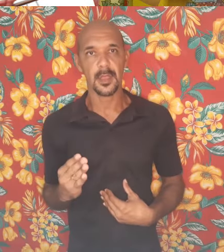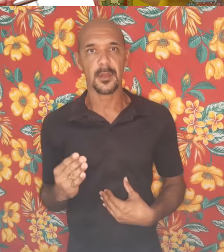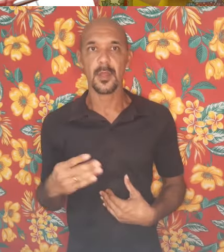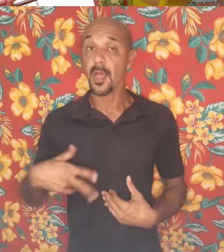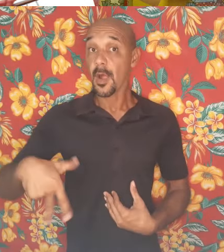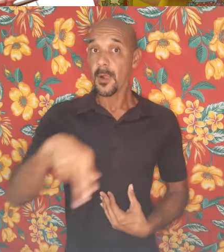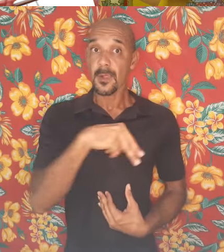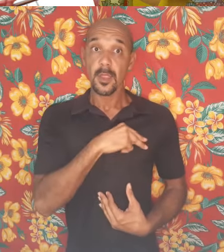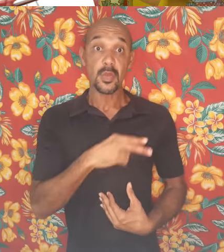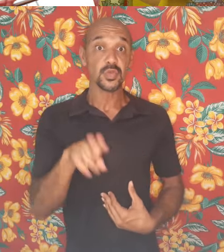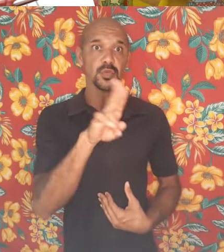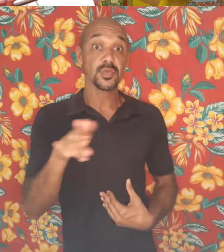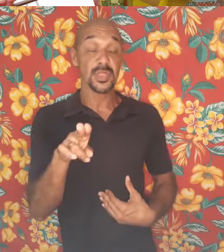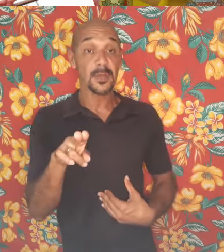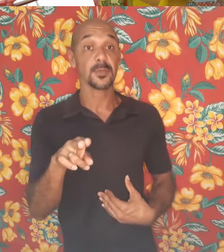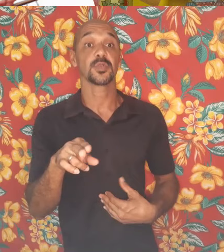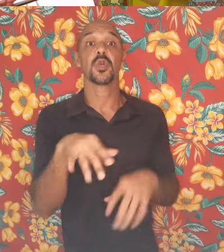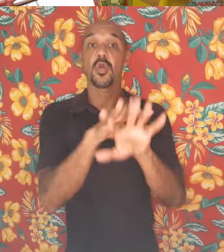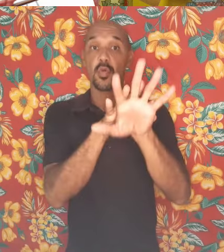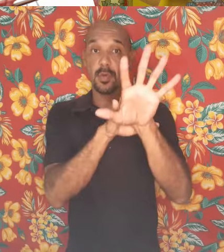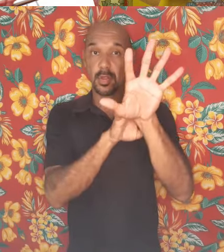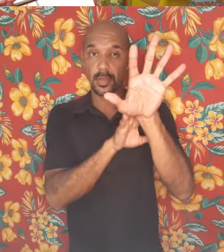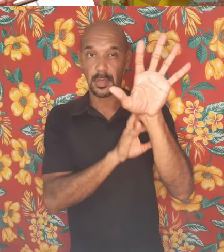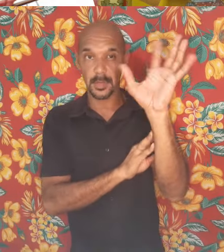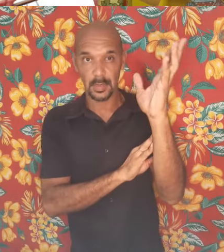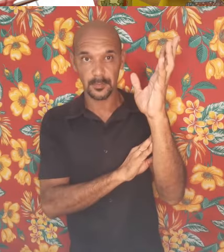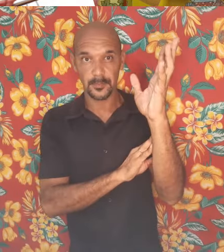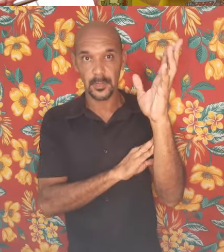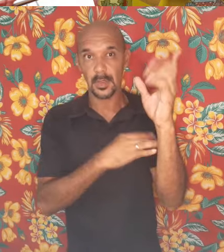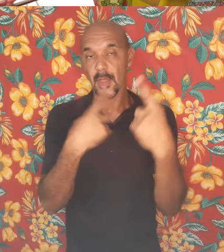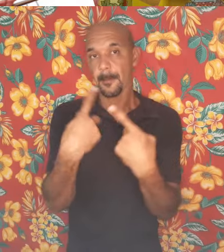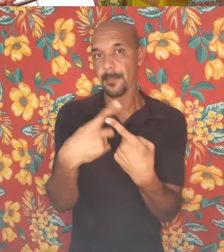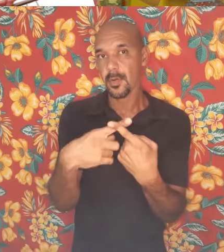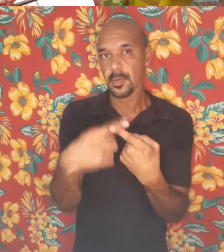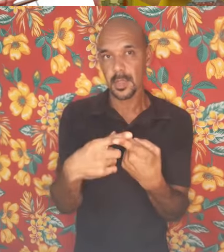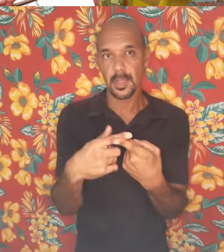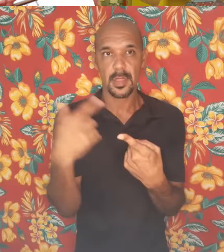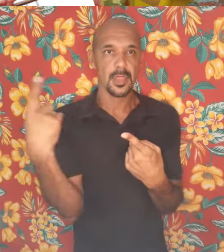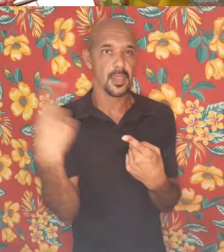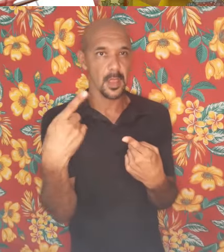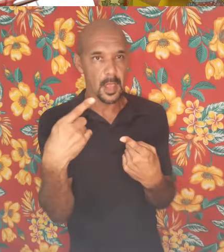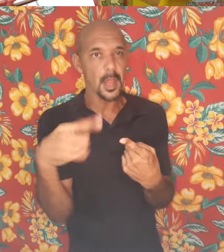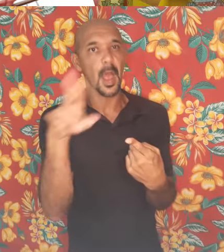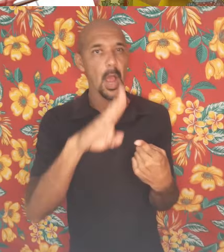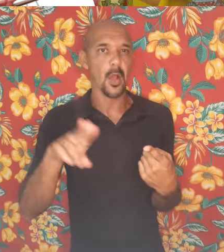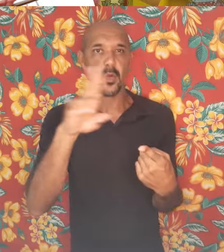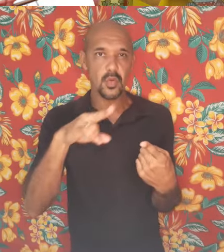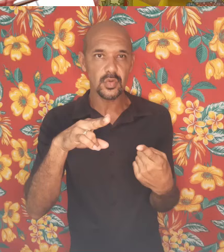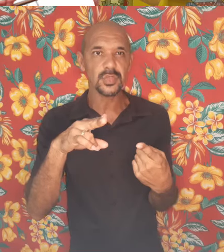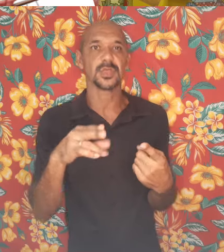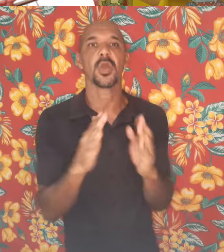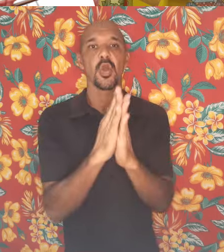gente encontra o mamulengo, que é o nosso teatro de bonecos tradicional. E nele se utiliza